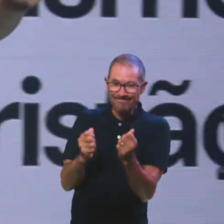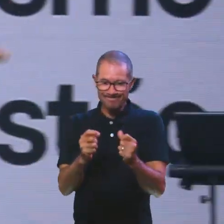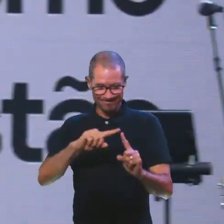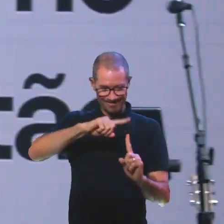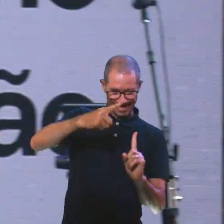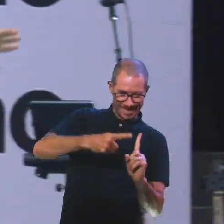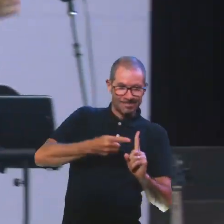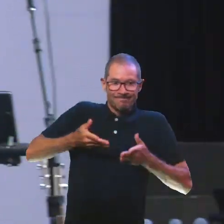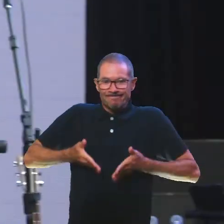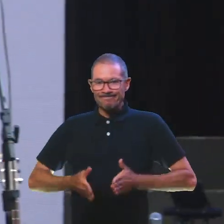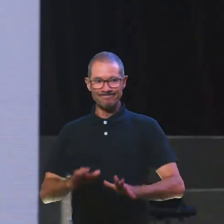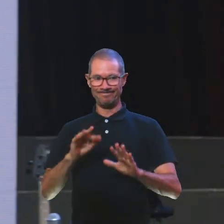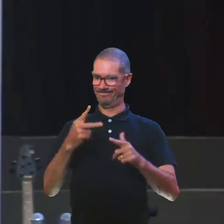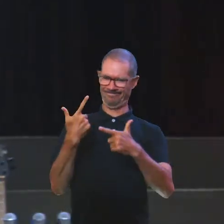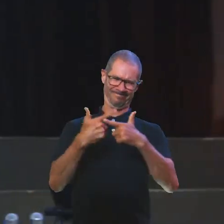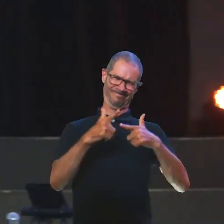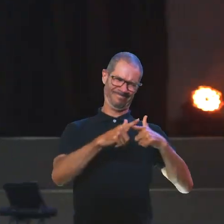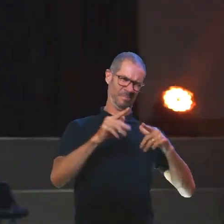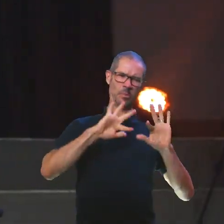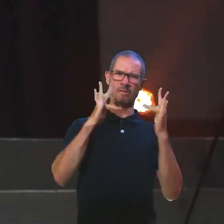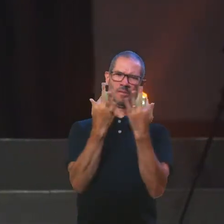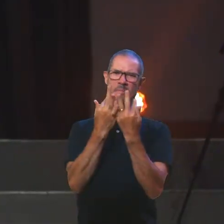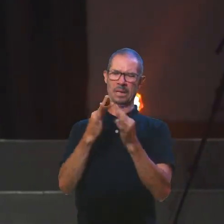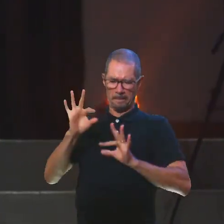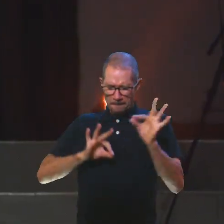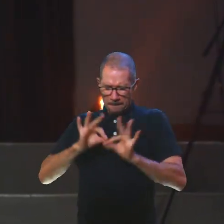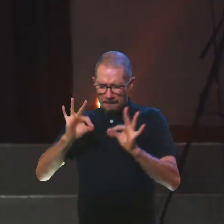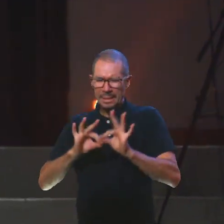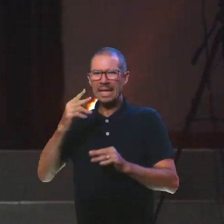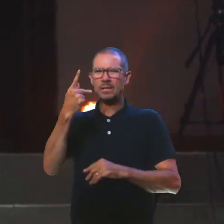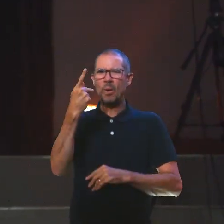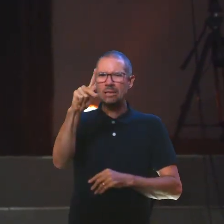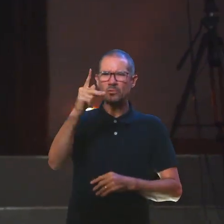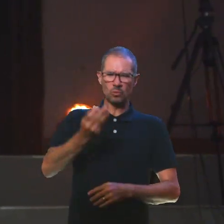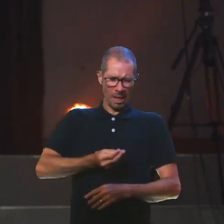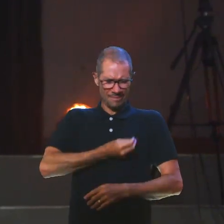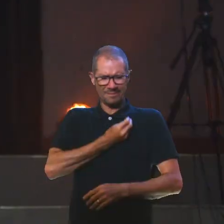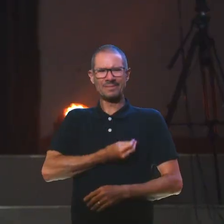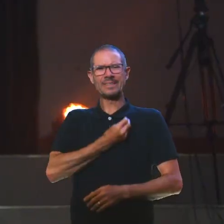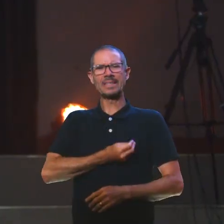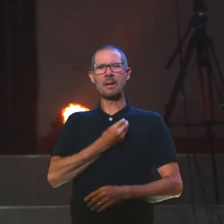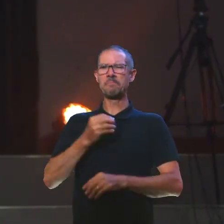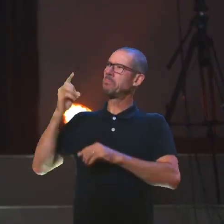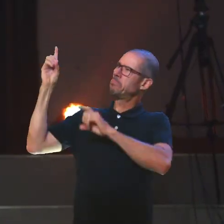a família que você está hoje, eu tenho planos tremendos para realizar através da tua vida.